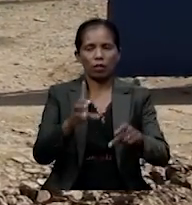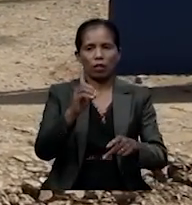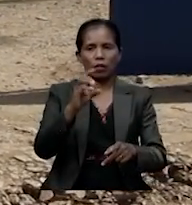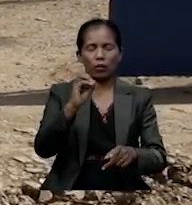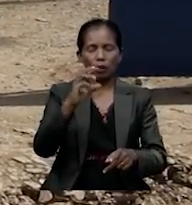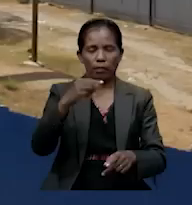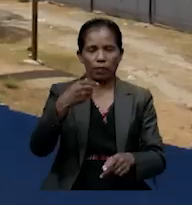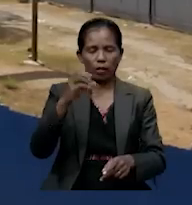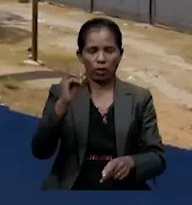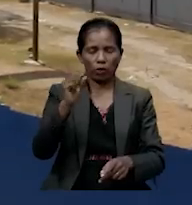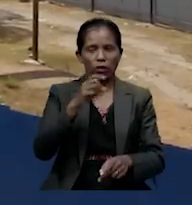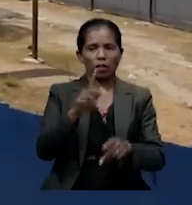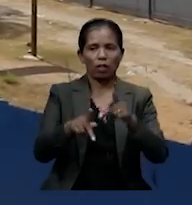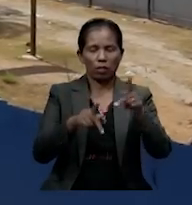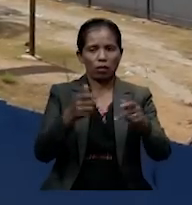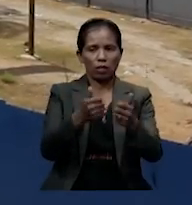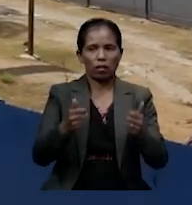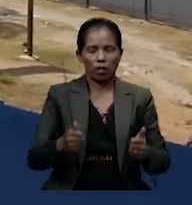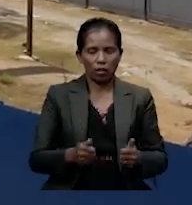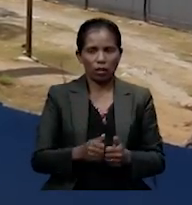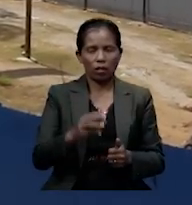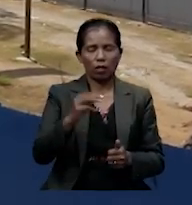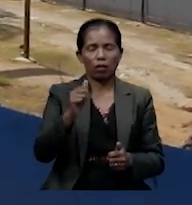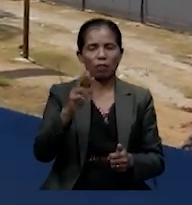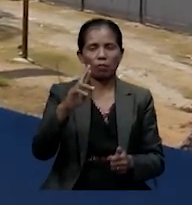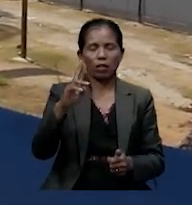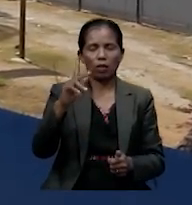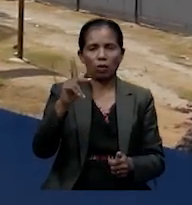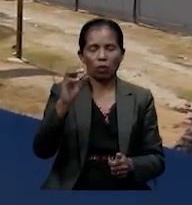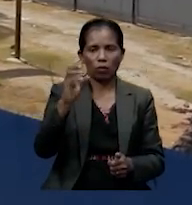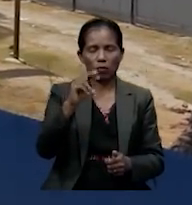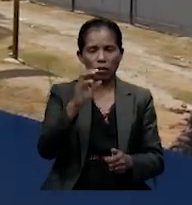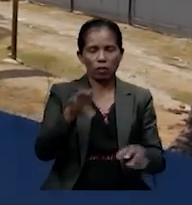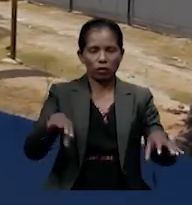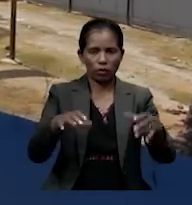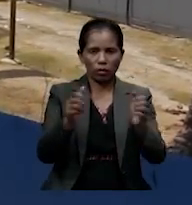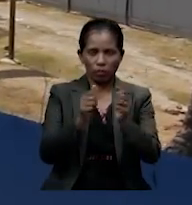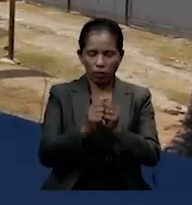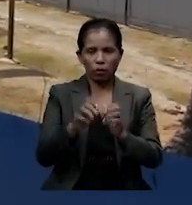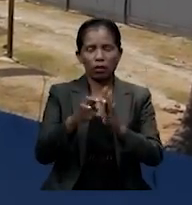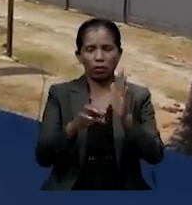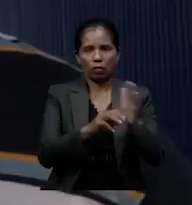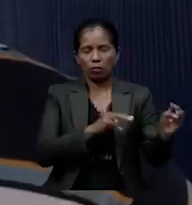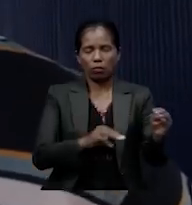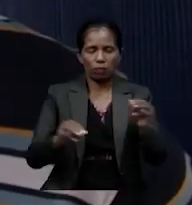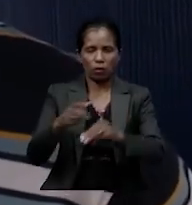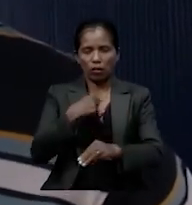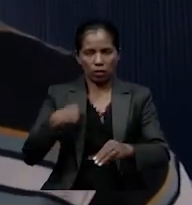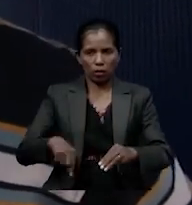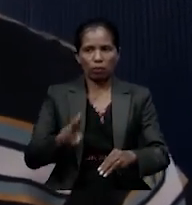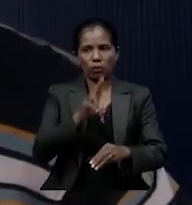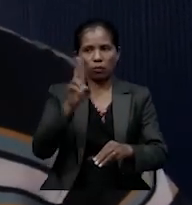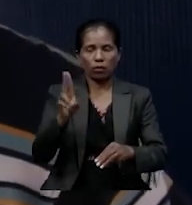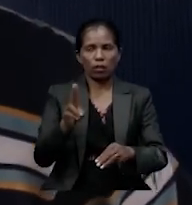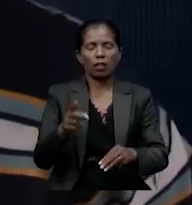Teten, comunidade de aldeia 04 Marconi, se cooper ho estado, a tumuda sai chinesa nebe ocupa rai estado referem. Teja